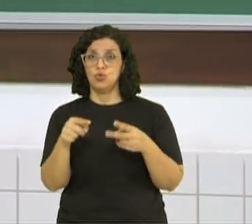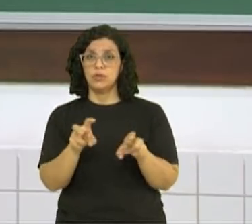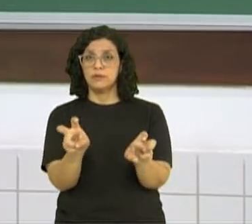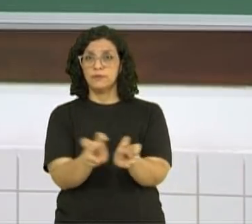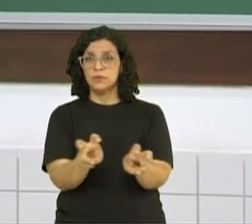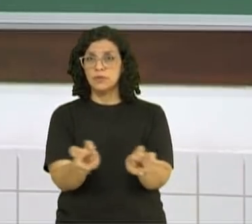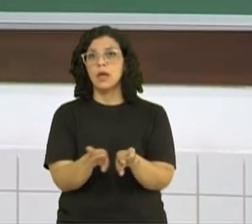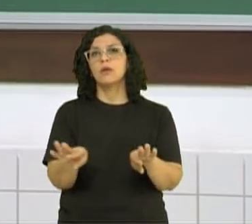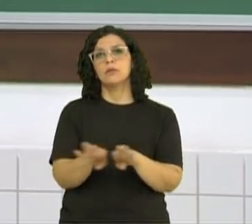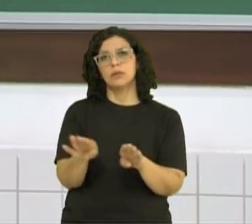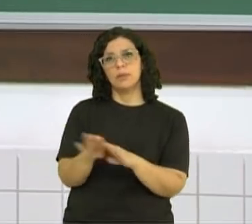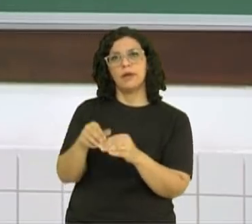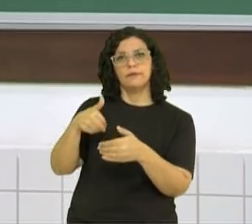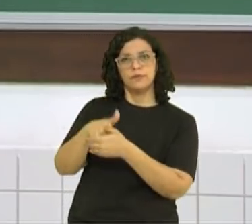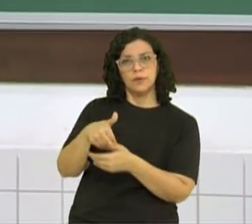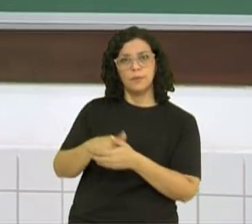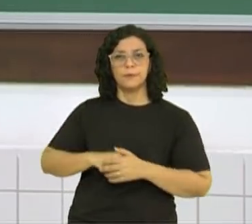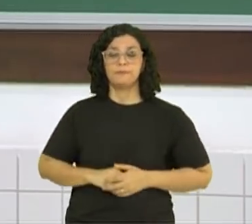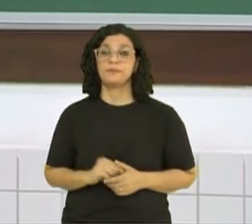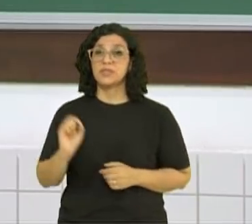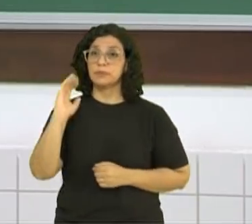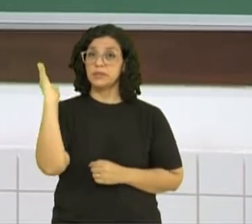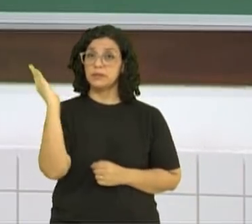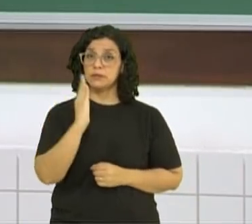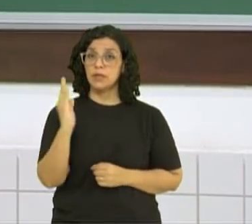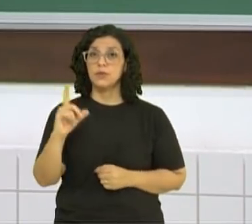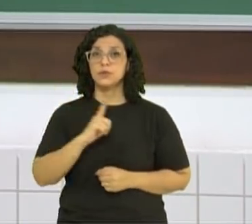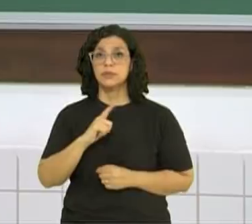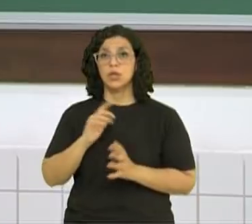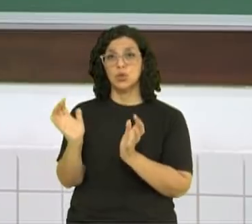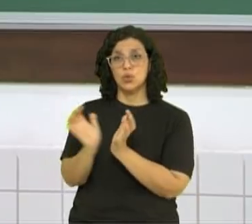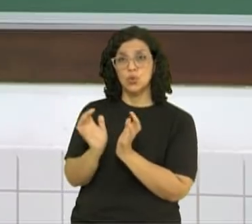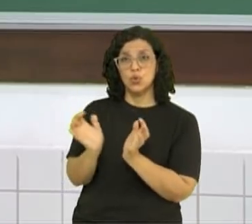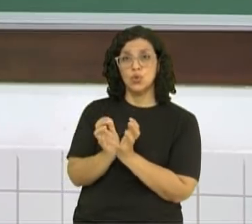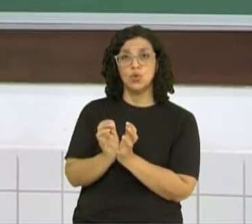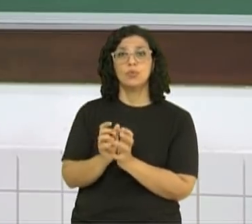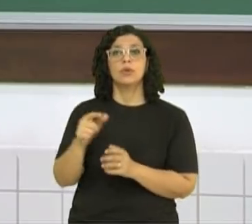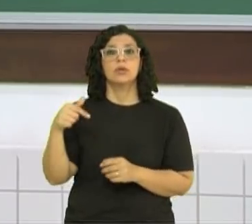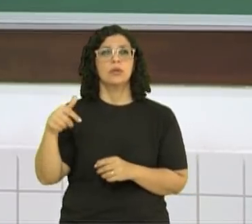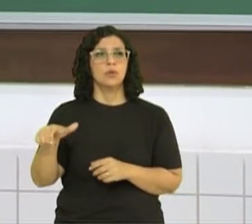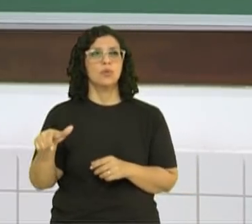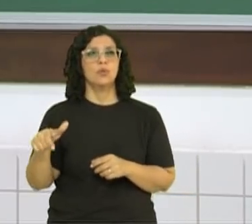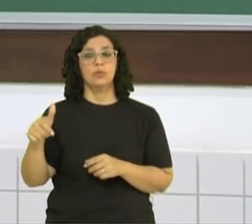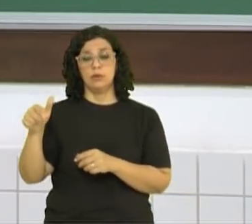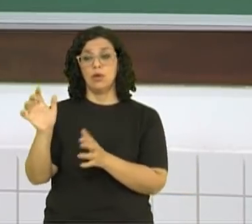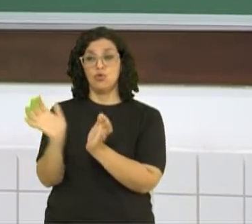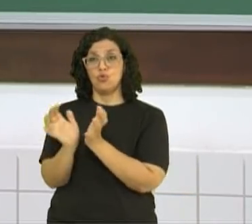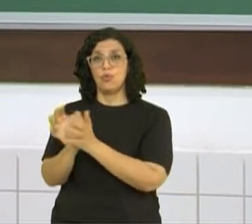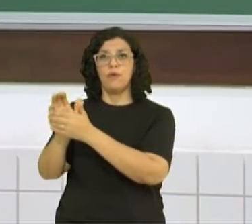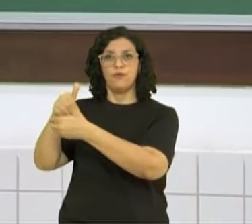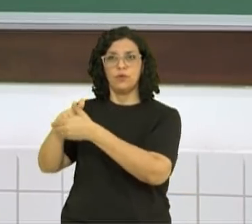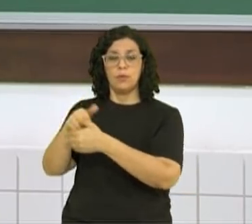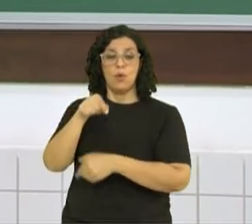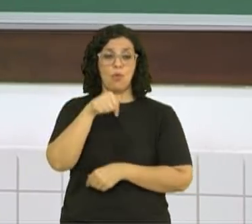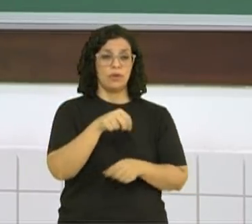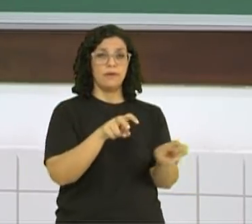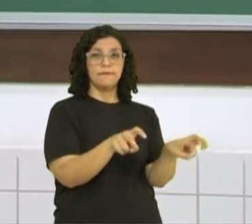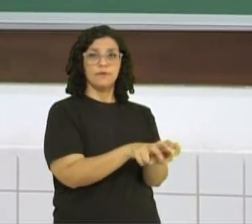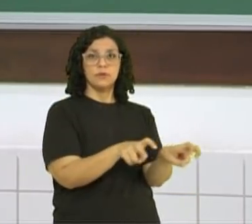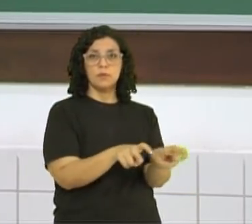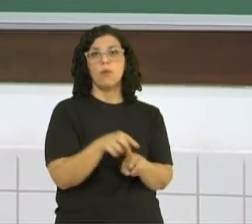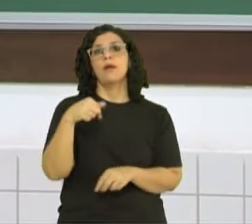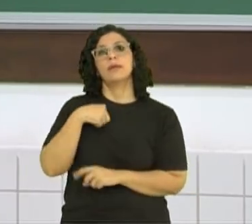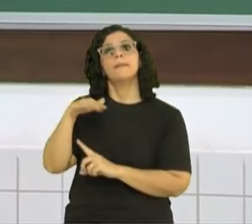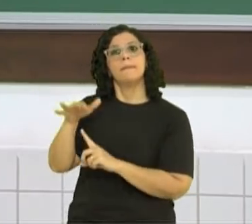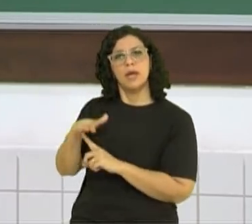tanto o futsal quanto o futebol. Daí no Brasil nós temos uma entidade que cuida do futebol, outra entidade que cuida do futsal. No Paraná também nós temos a entidade